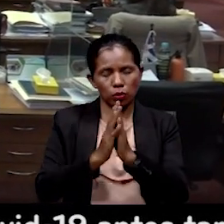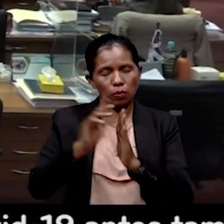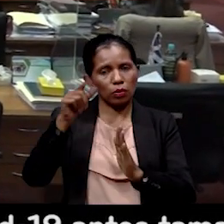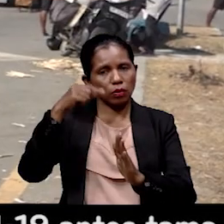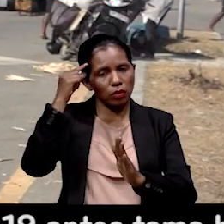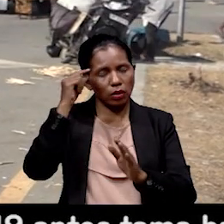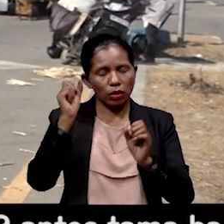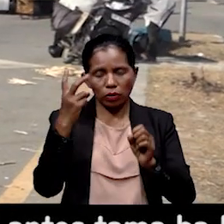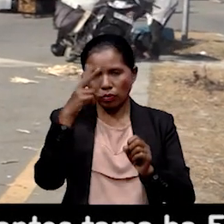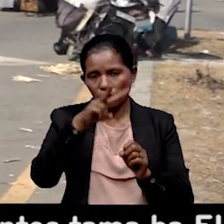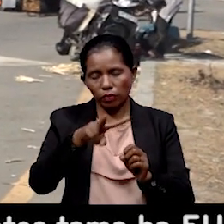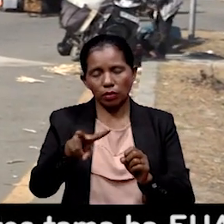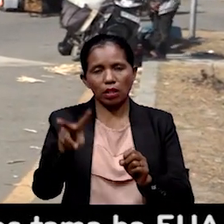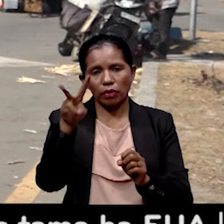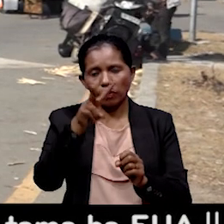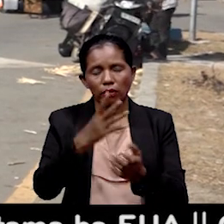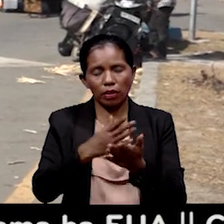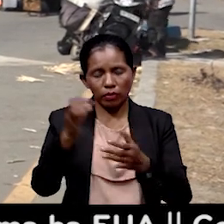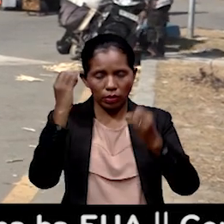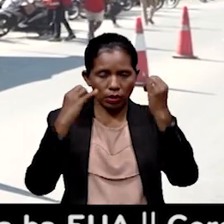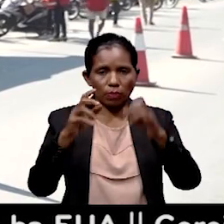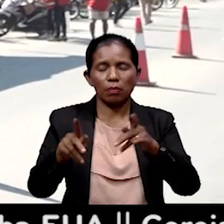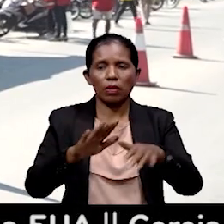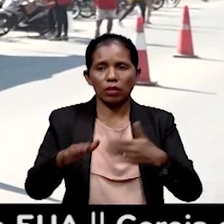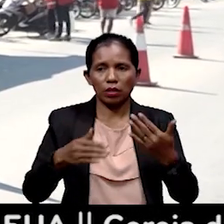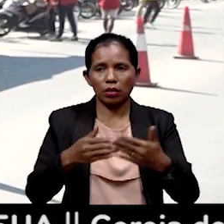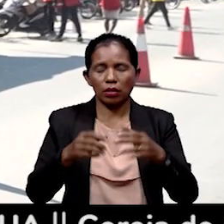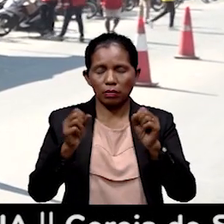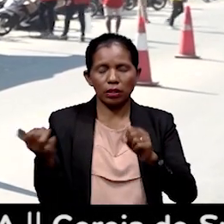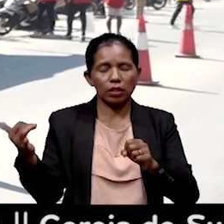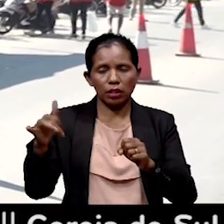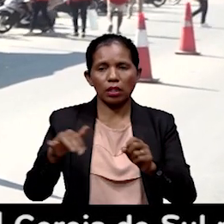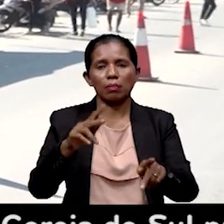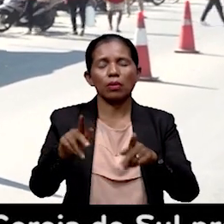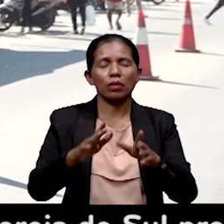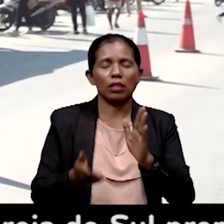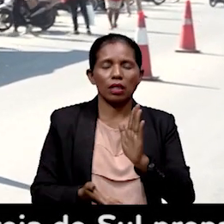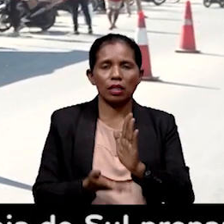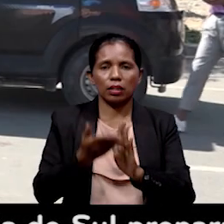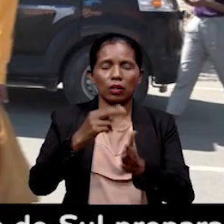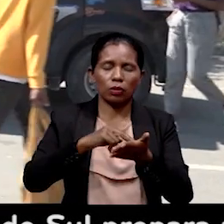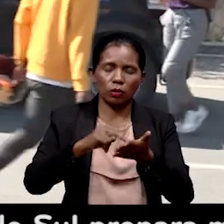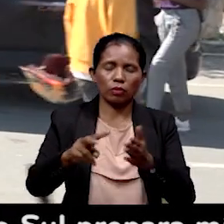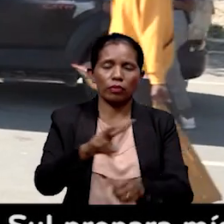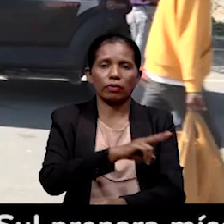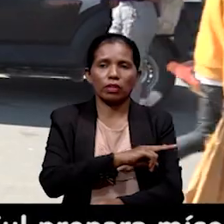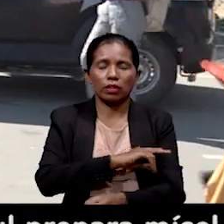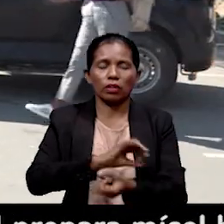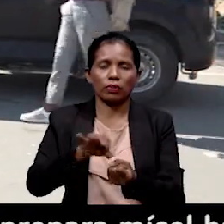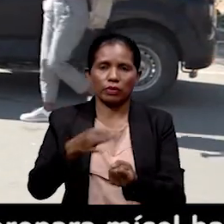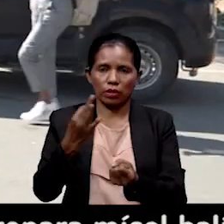Ato socializa informação da população, no né? Bel convence cidadão, onde sai número vacinação